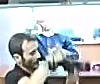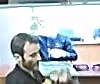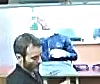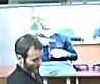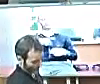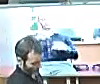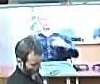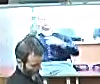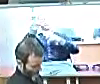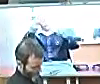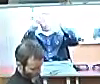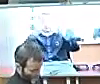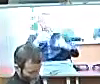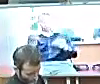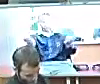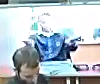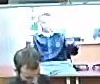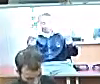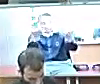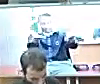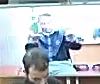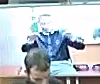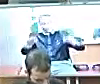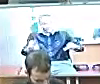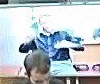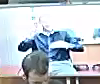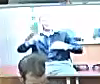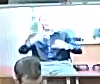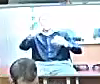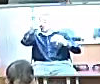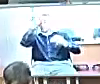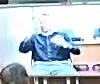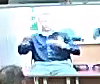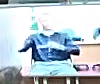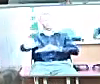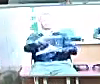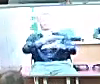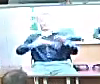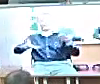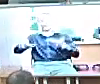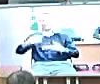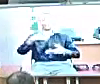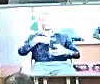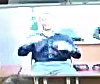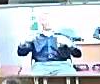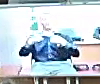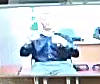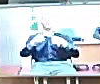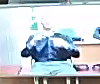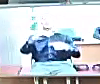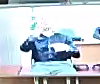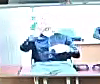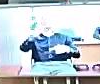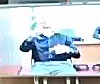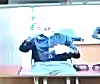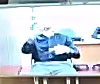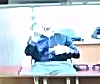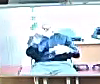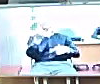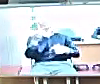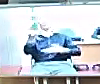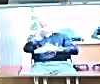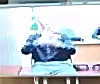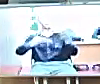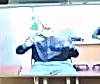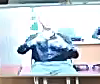pra mim aqui é pra elas ter essa participação é como um orçamento participativo e as pessoas saem